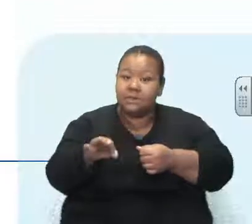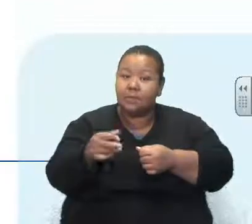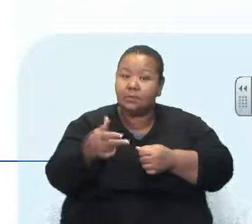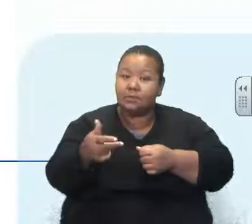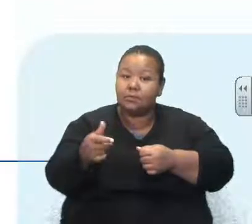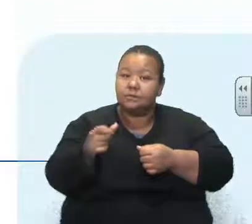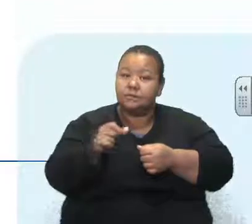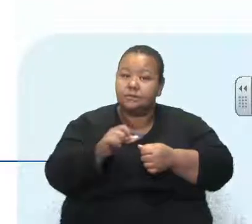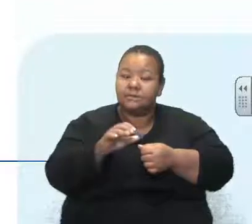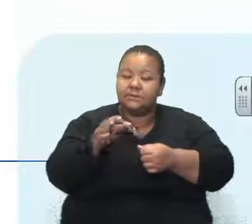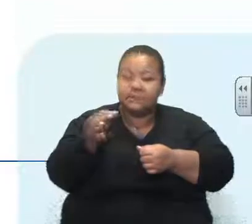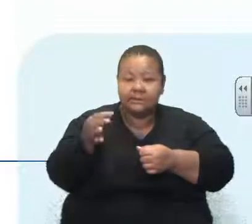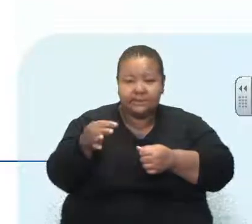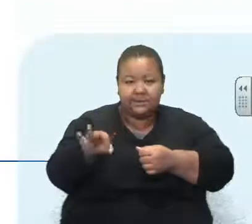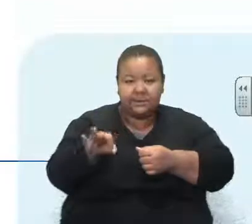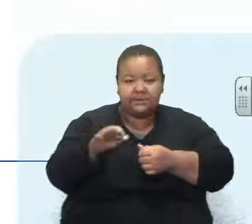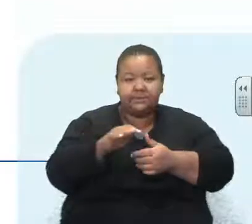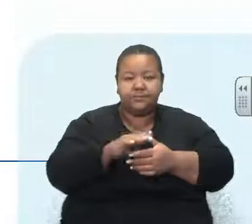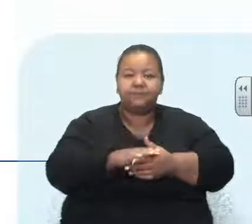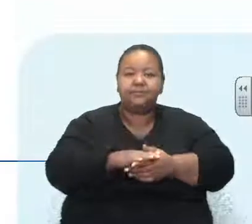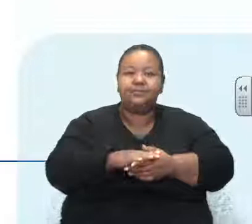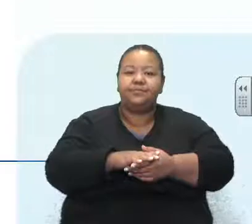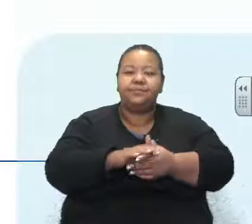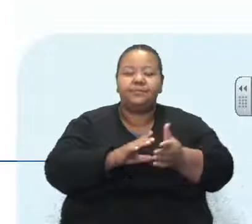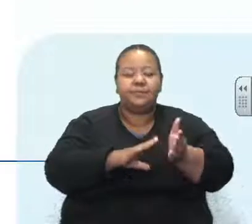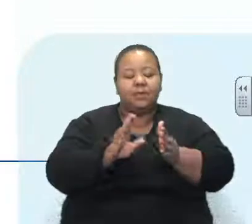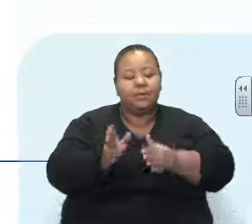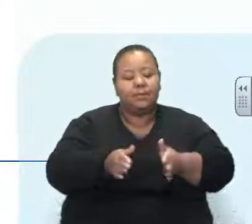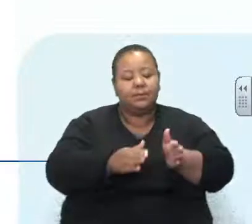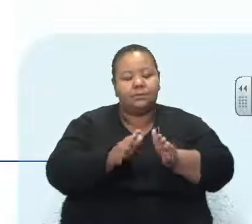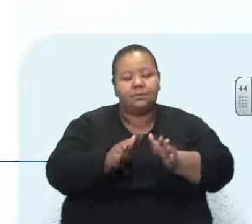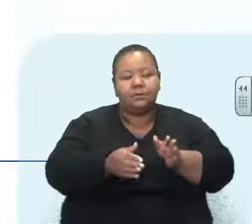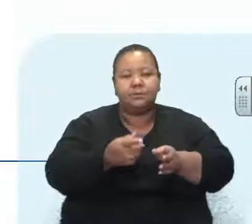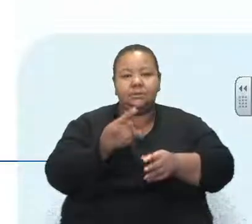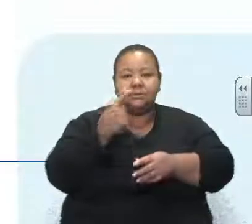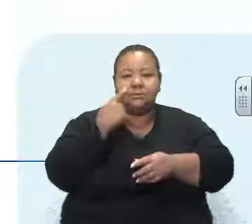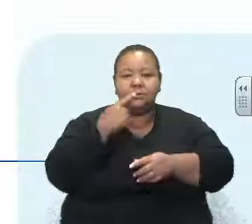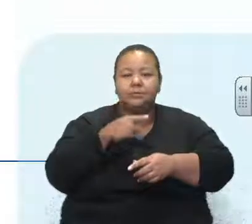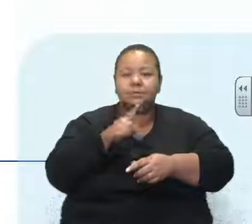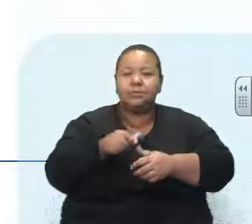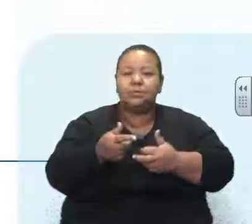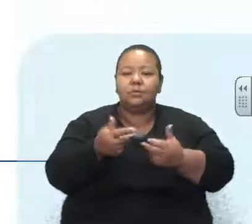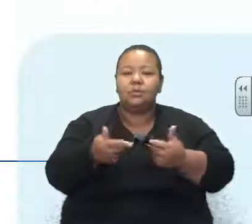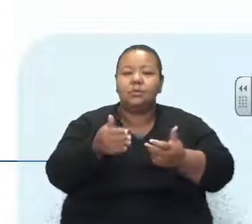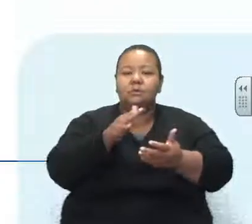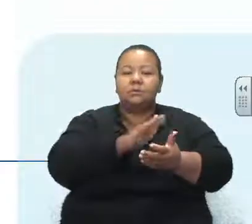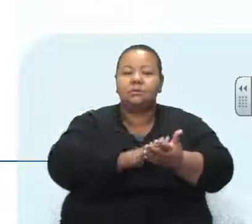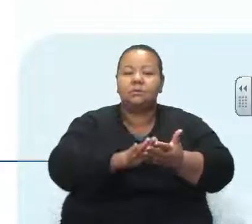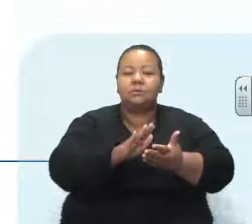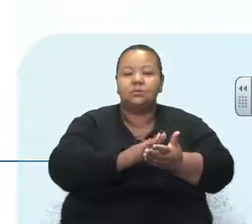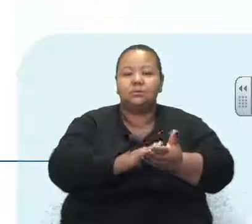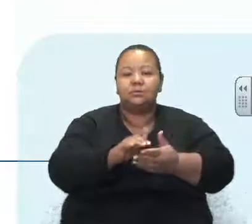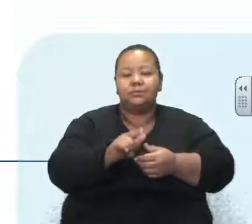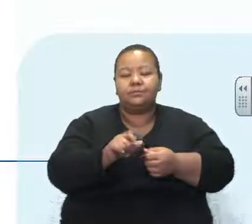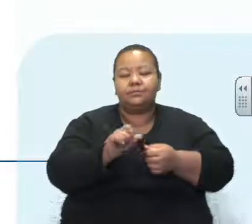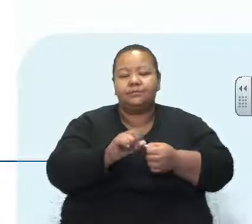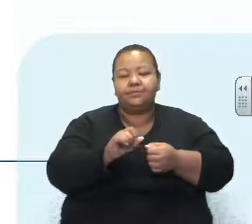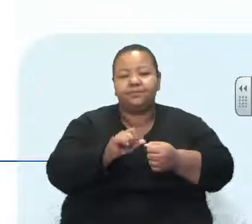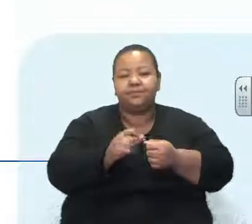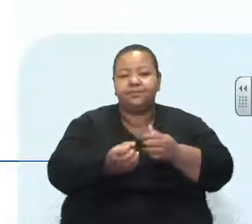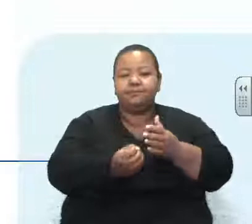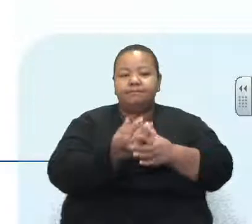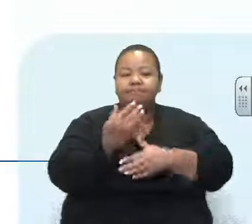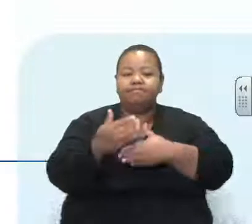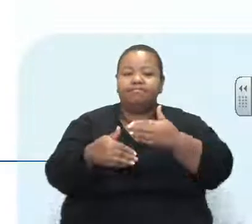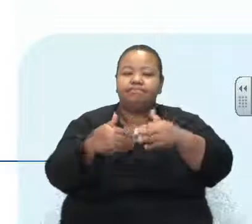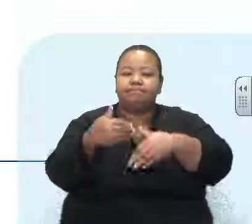eu estou trabalhando aqui no campo da produtividade. Na produtividade é que vai medir os recursos que são consumidos em relação às saídas dos processos